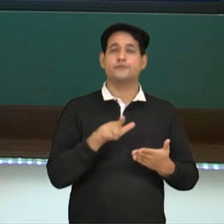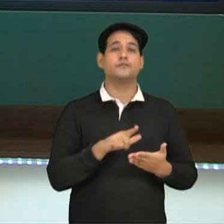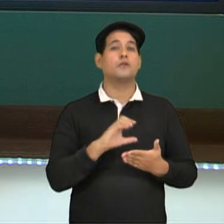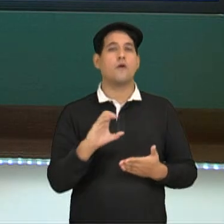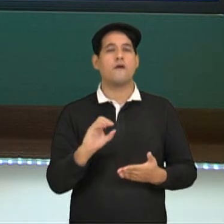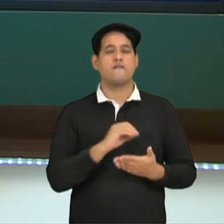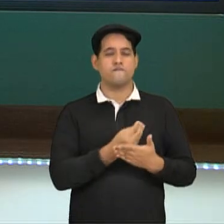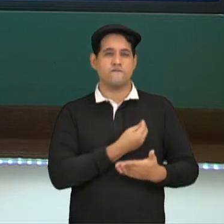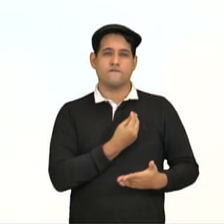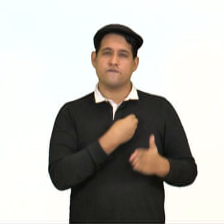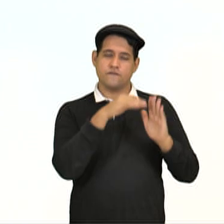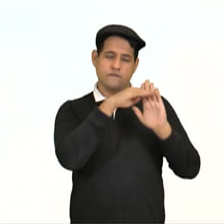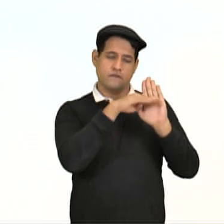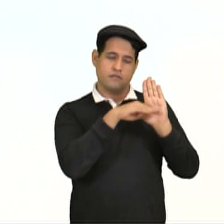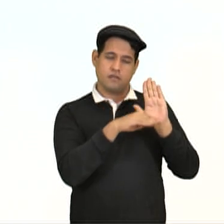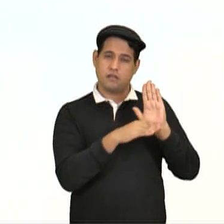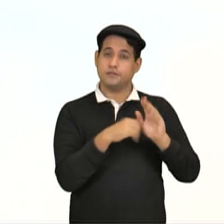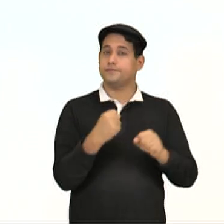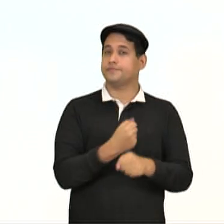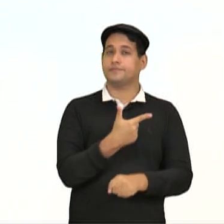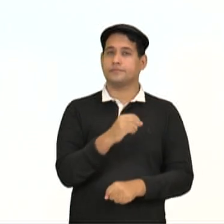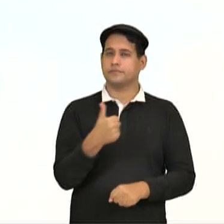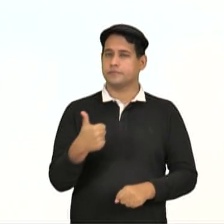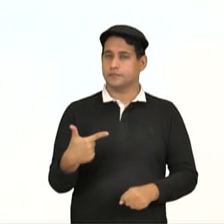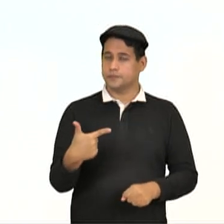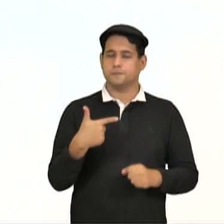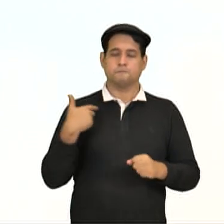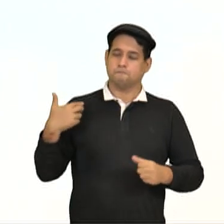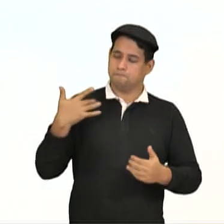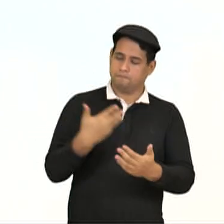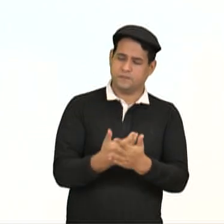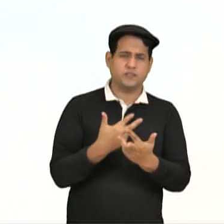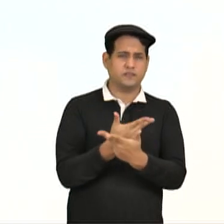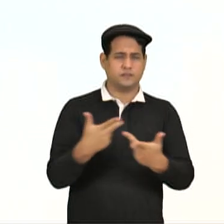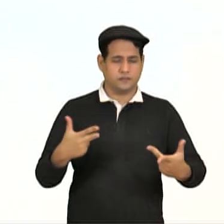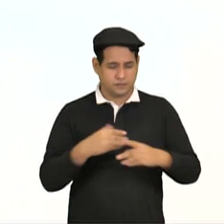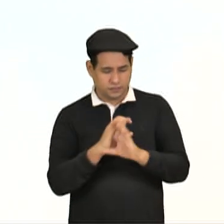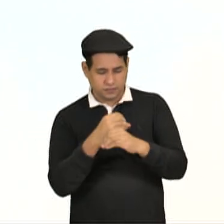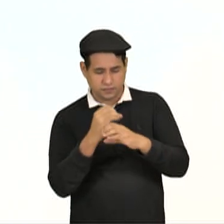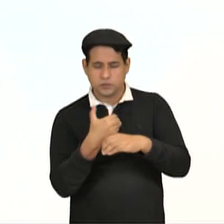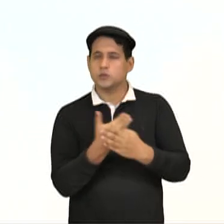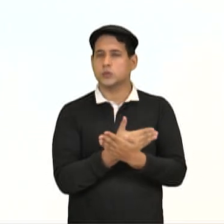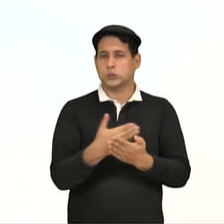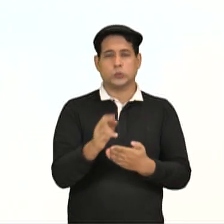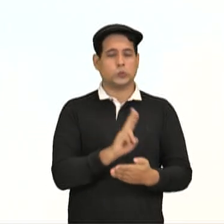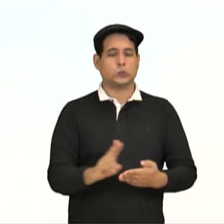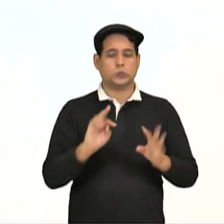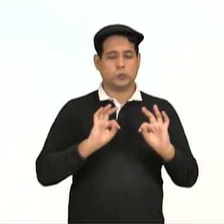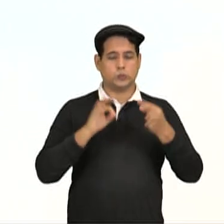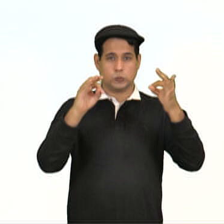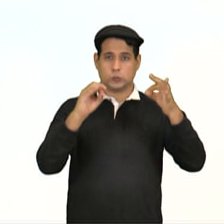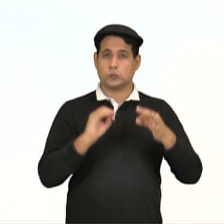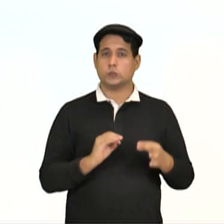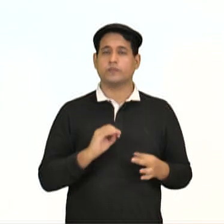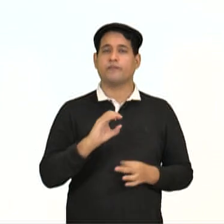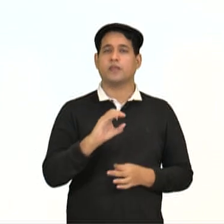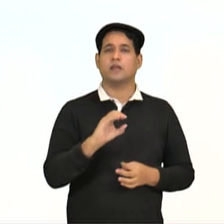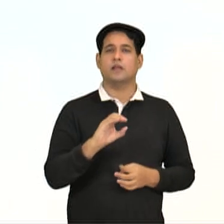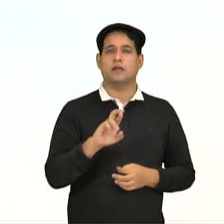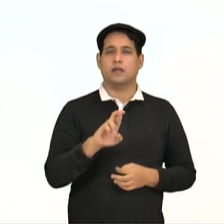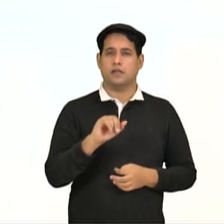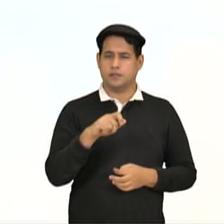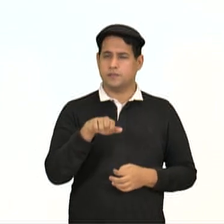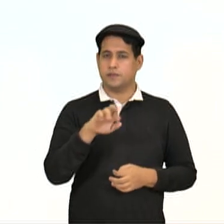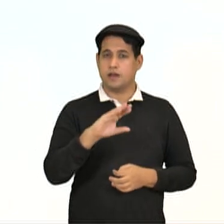vida. De 2012 em diante, muitos laboratórios começaram a usar essa técnica do CRISPR-Cas9 para